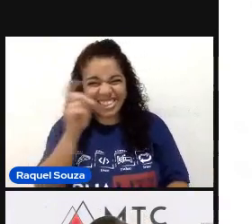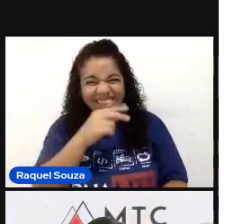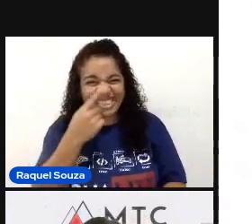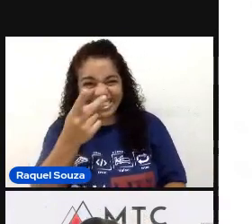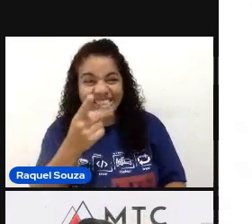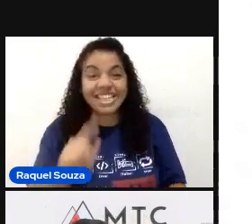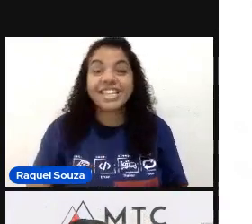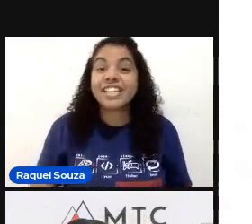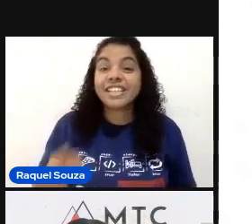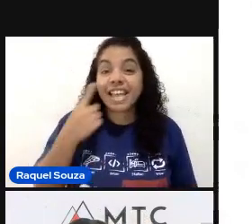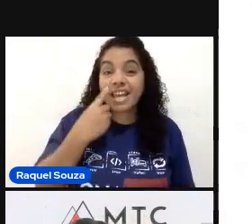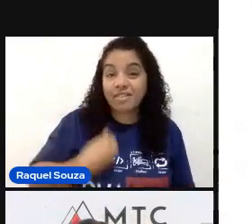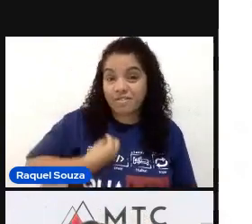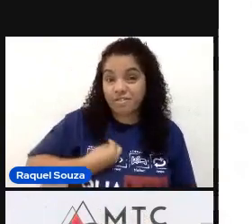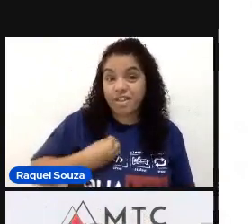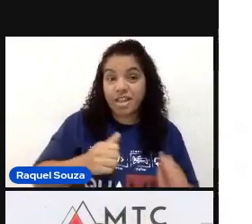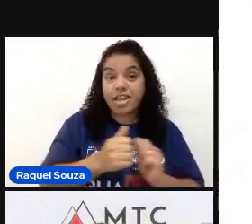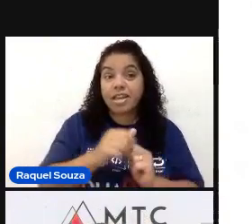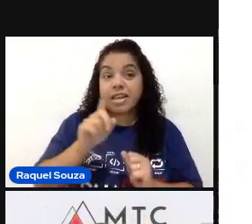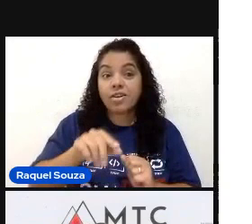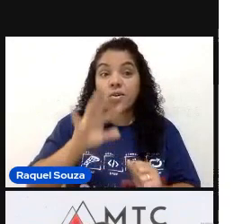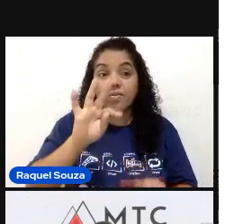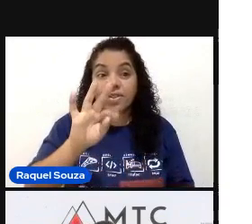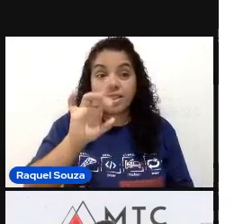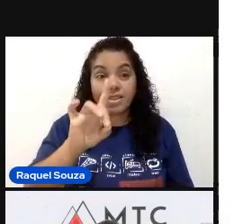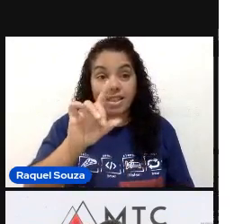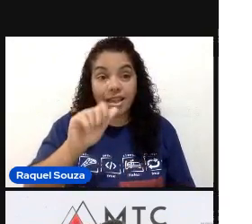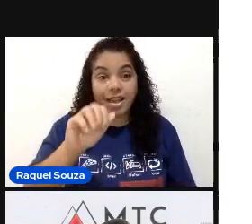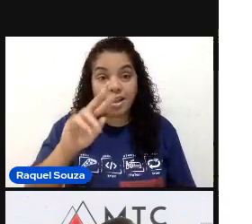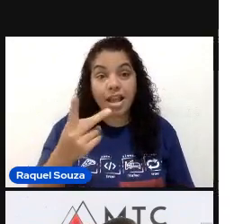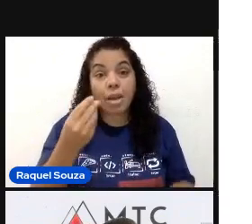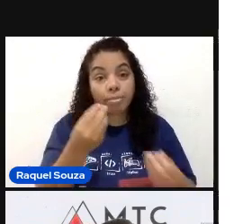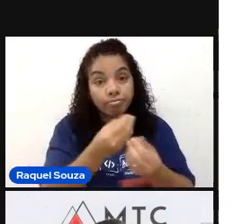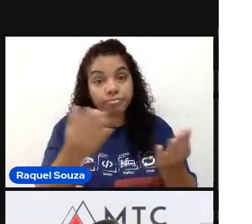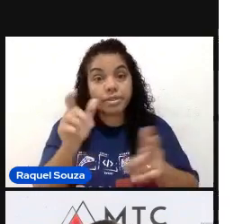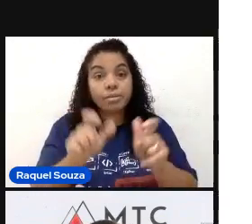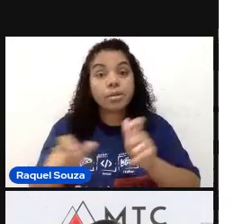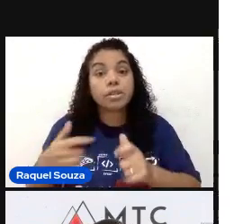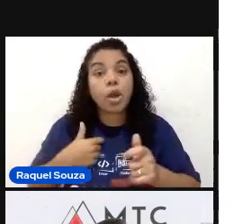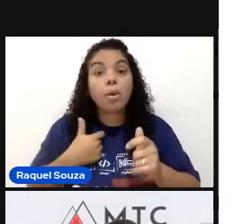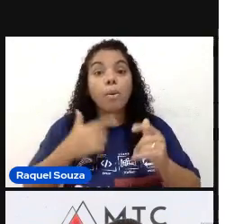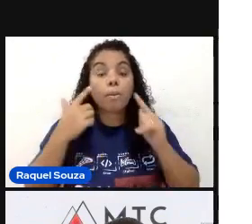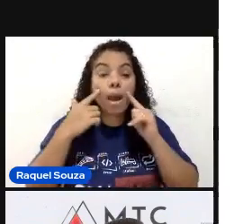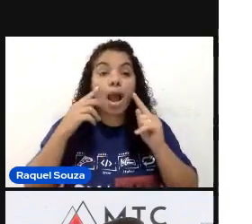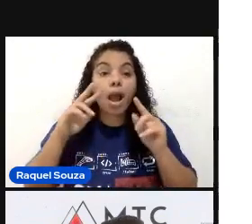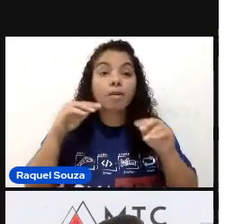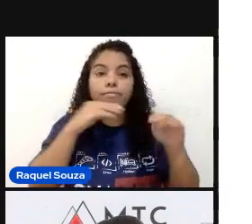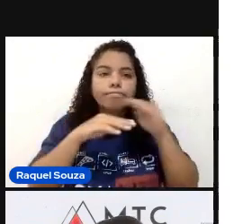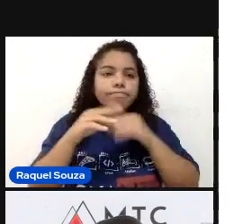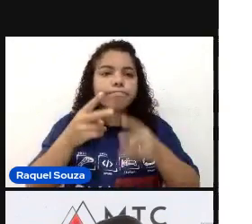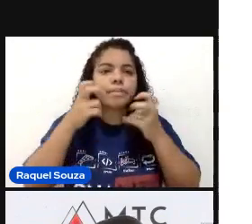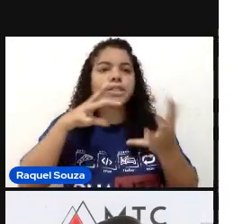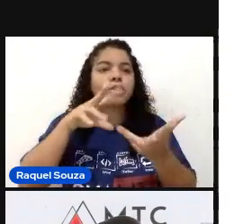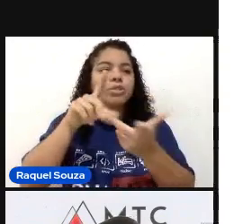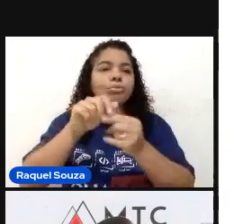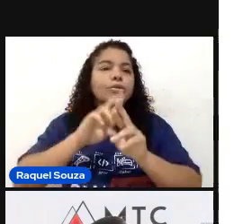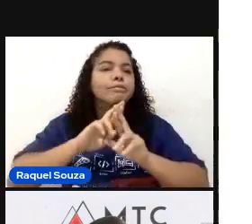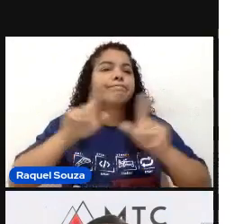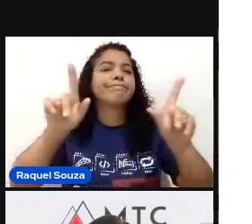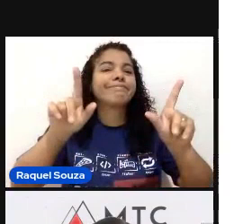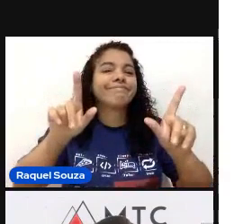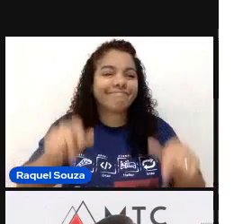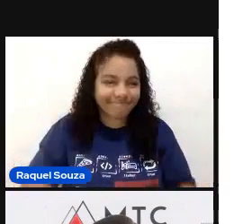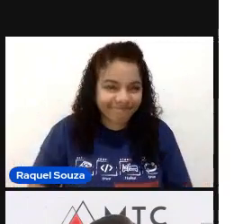Viver com TDAH pode dar aos pacientes uma perspectiva de mundo completamente diferente. A